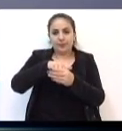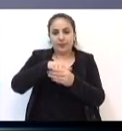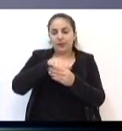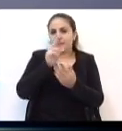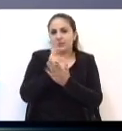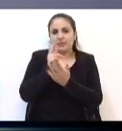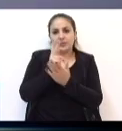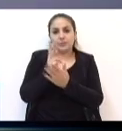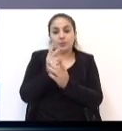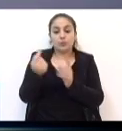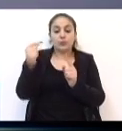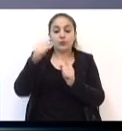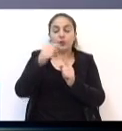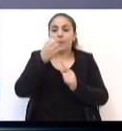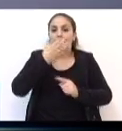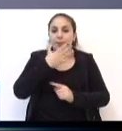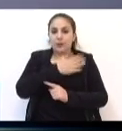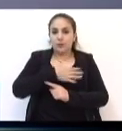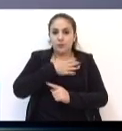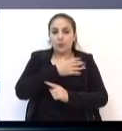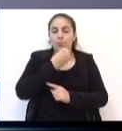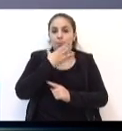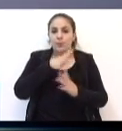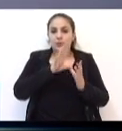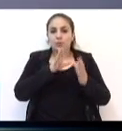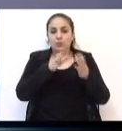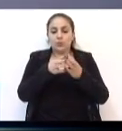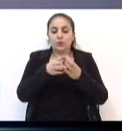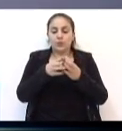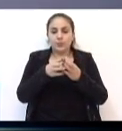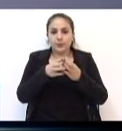sempre em prol do bem comum, do bem coletivo,